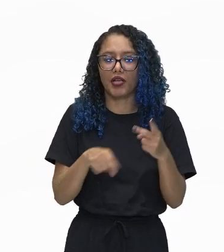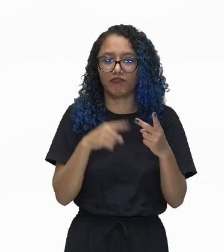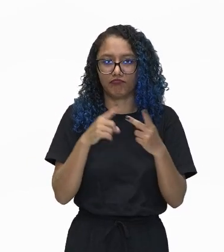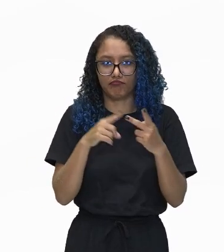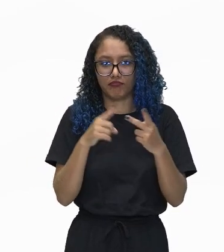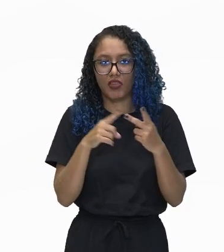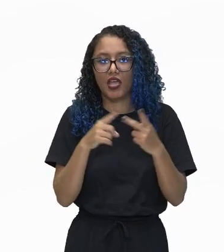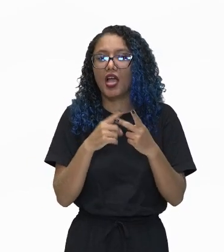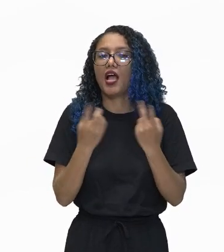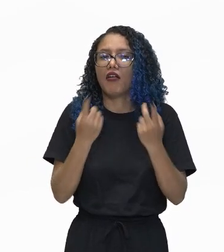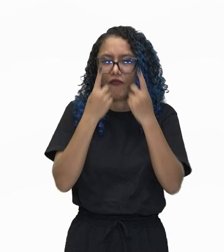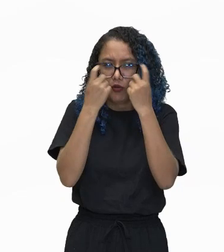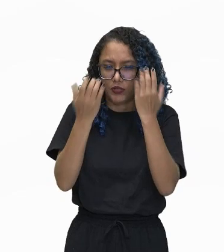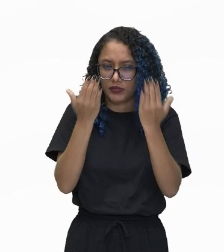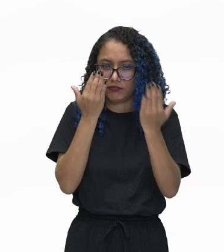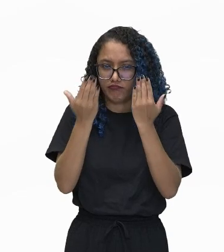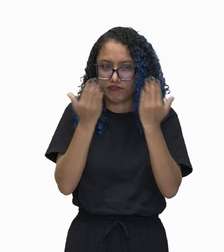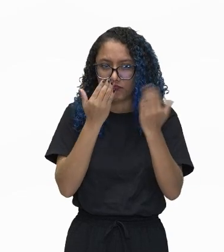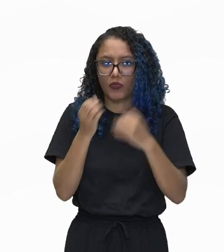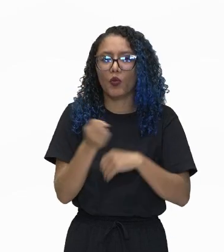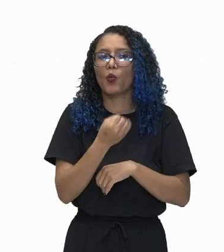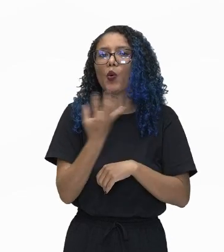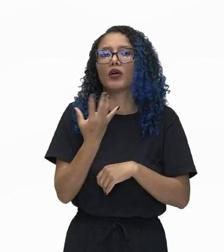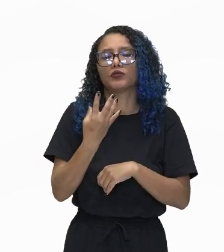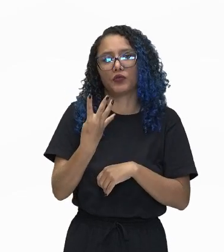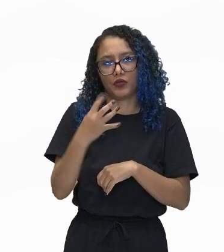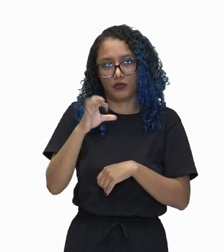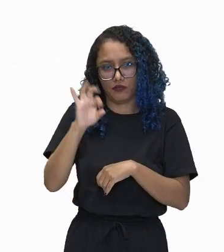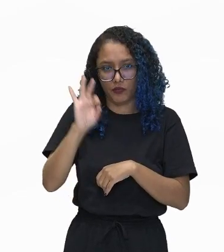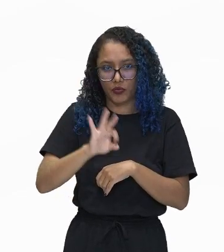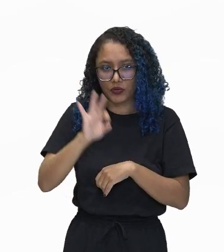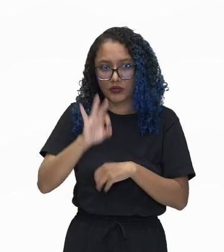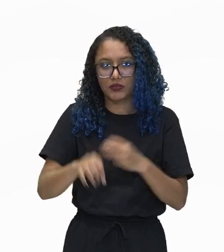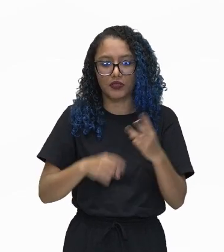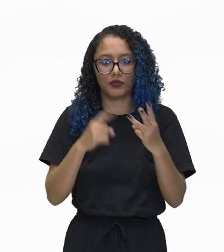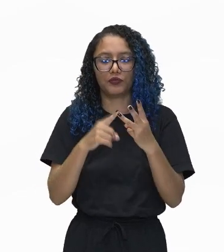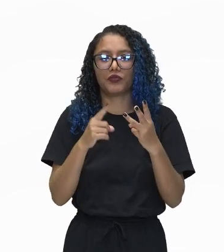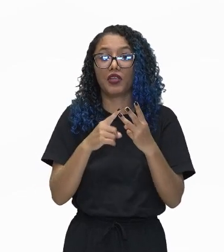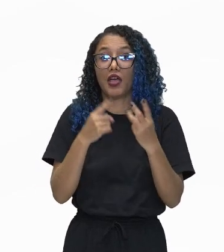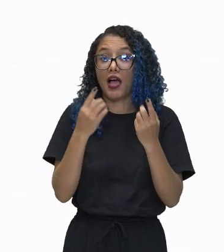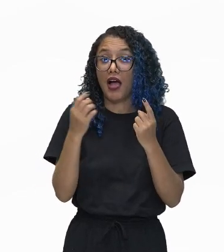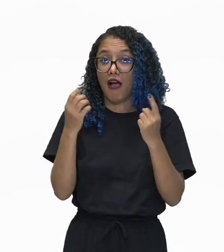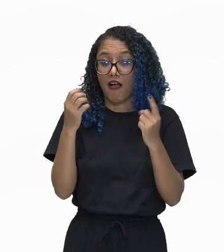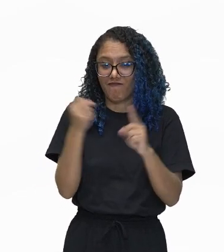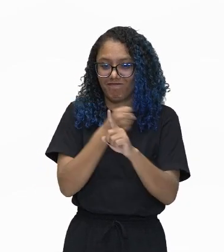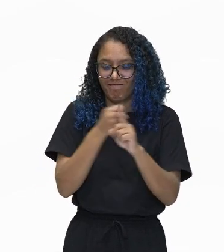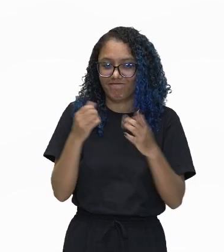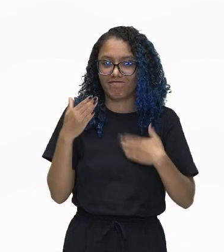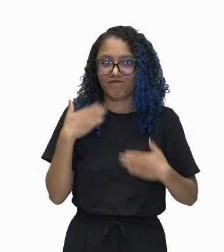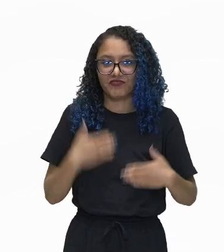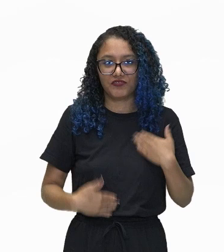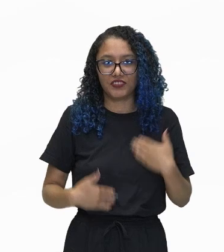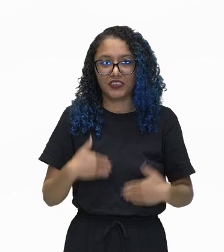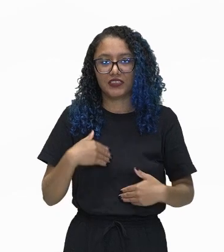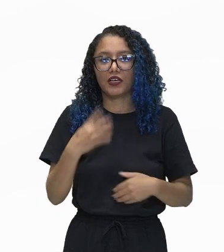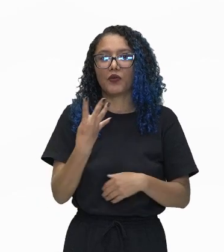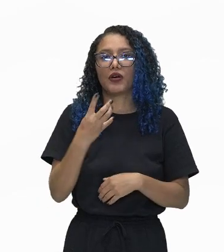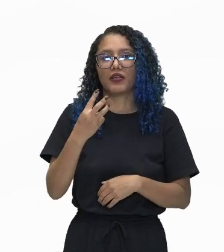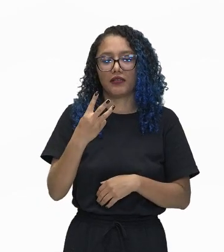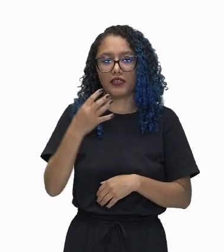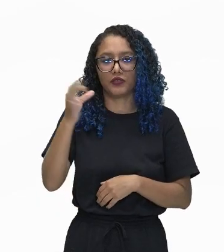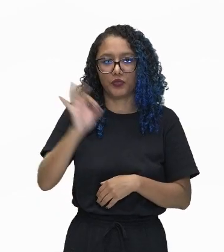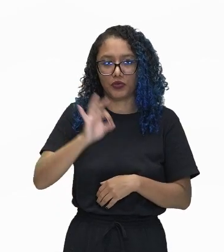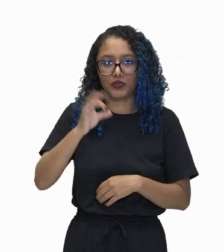violência psicológica, com 49%, a violência física, com 43%, e